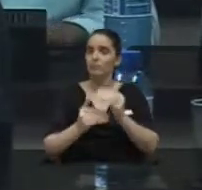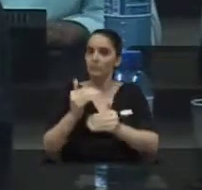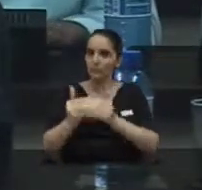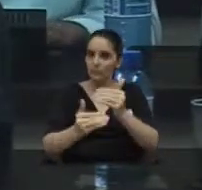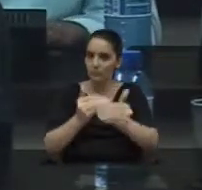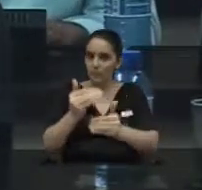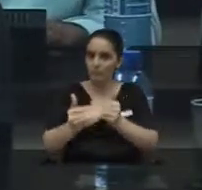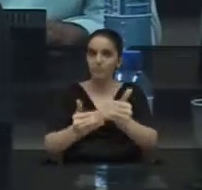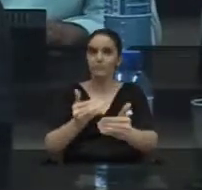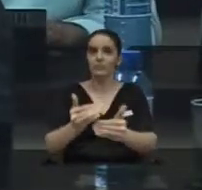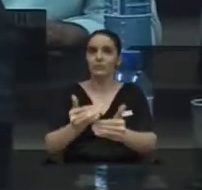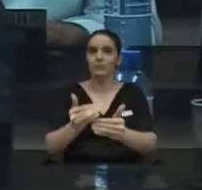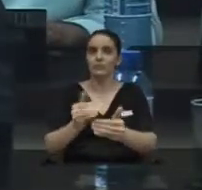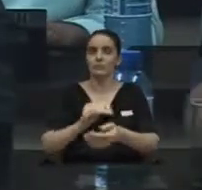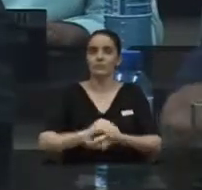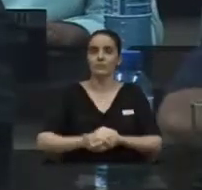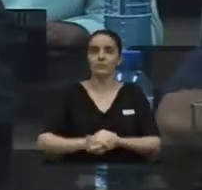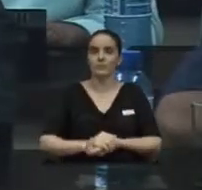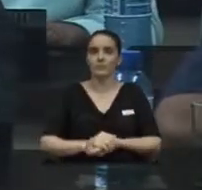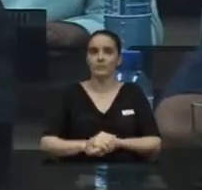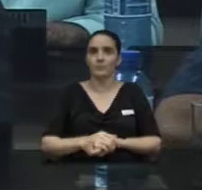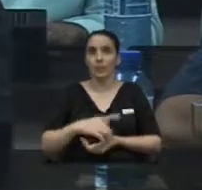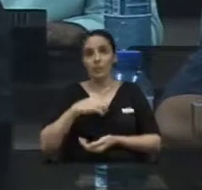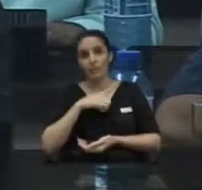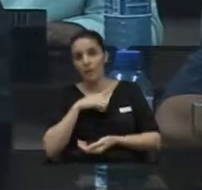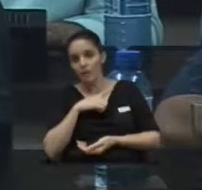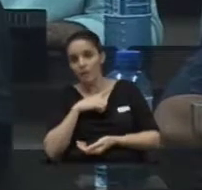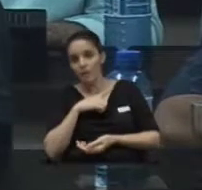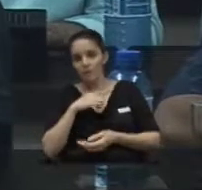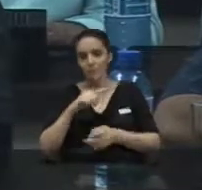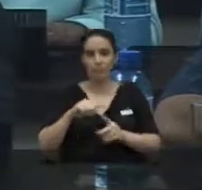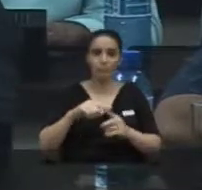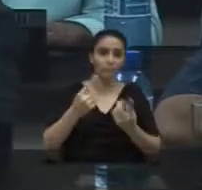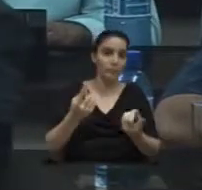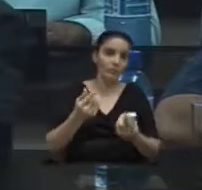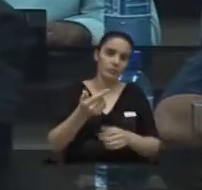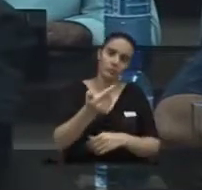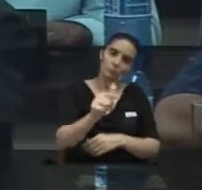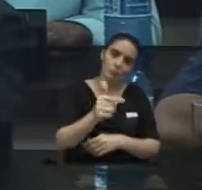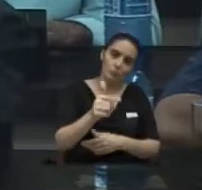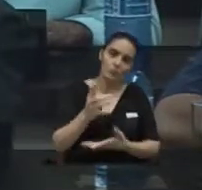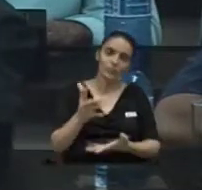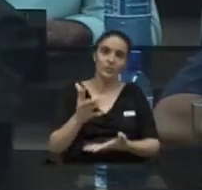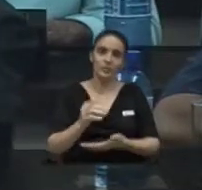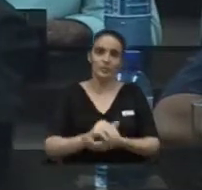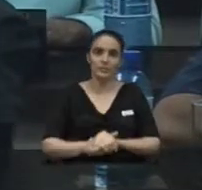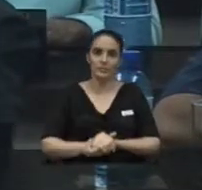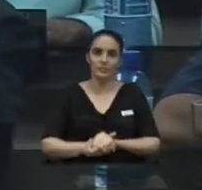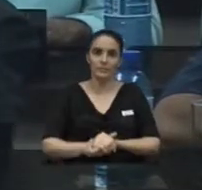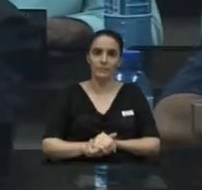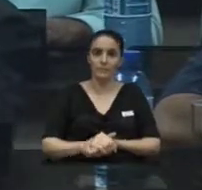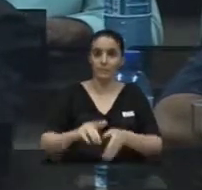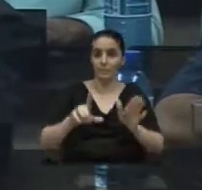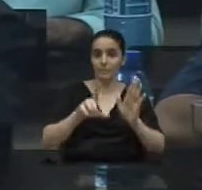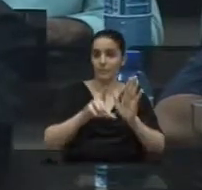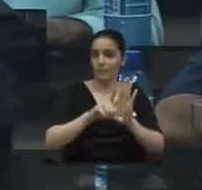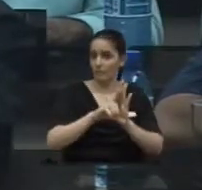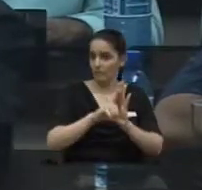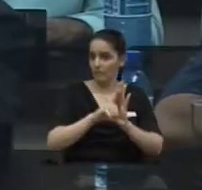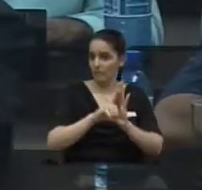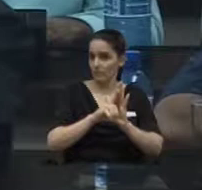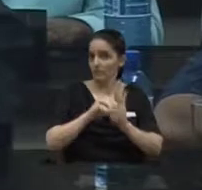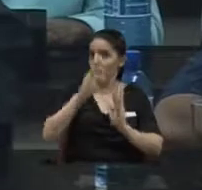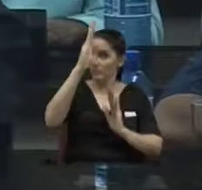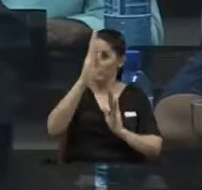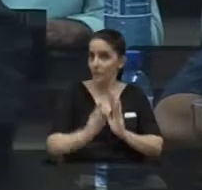né, temos e não temos, né? Nós temos uma vacância da lei que permanece a gratuidade por decisão da